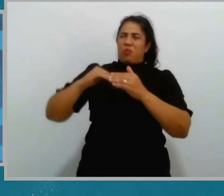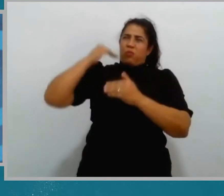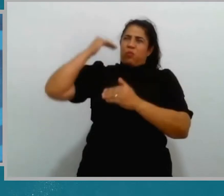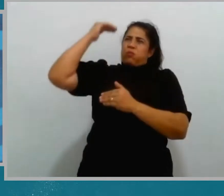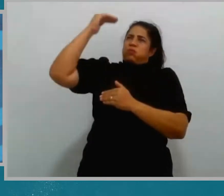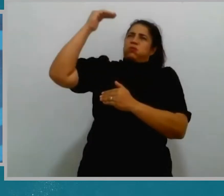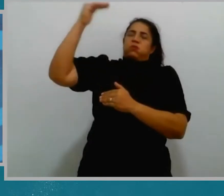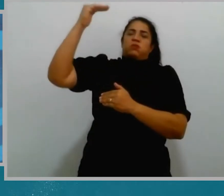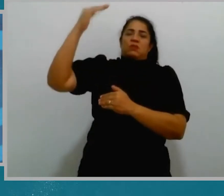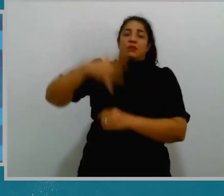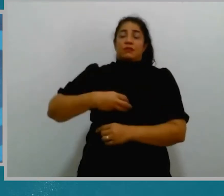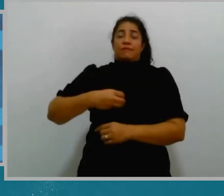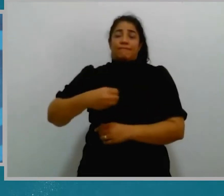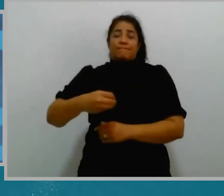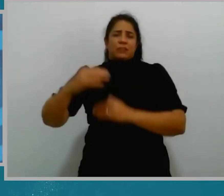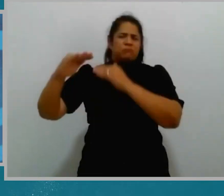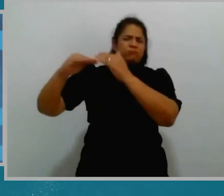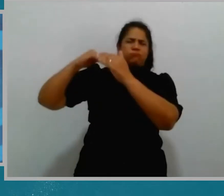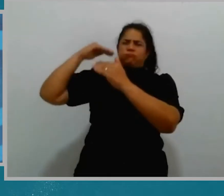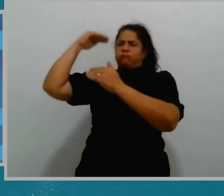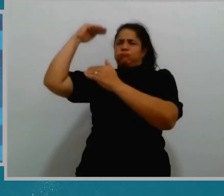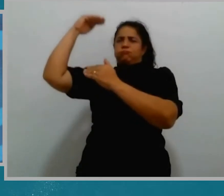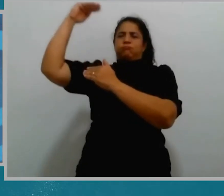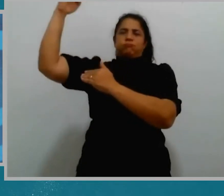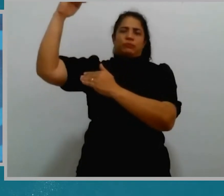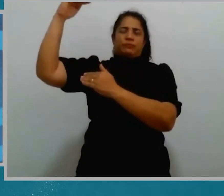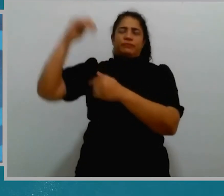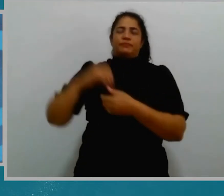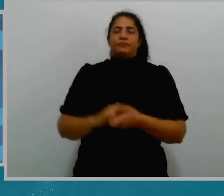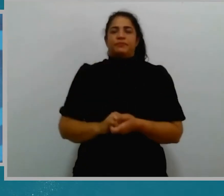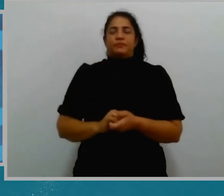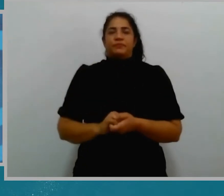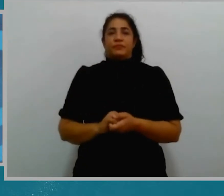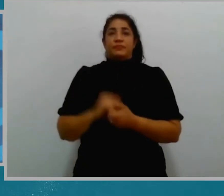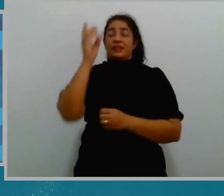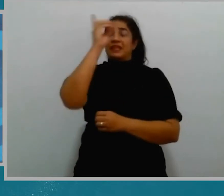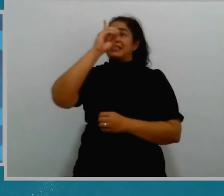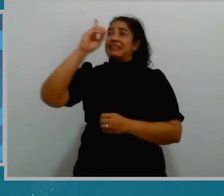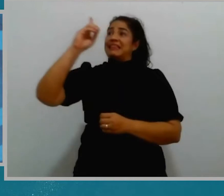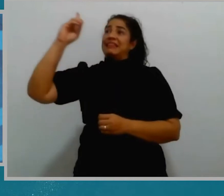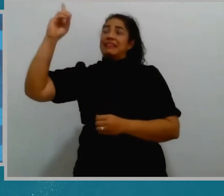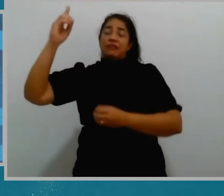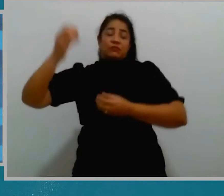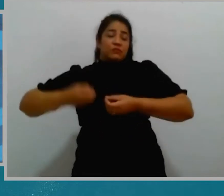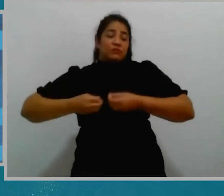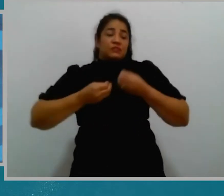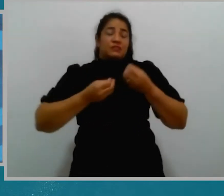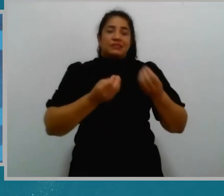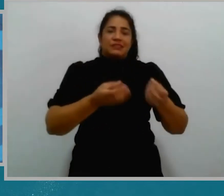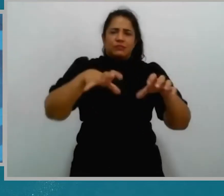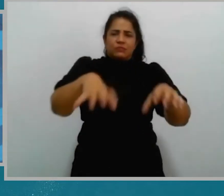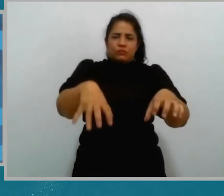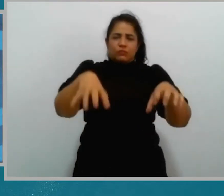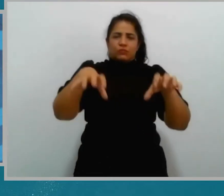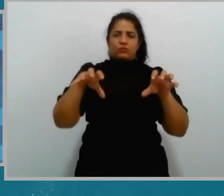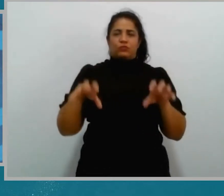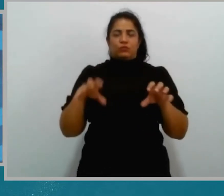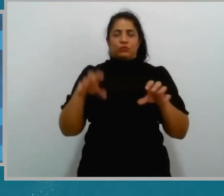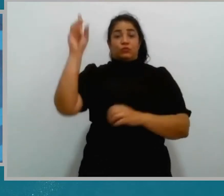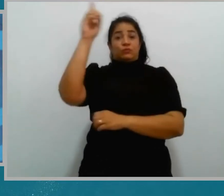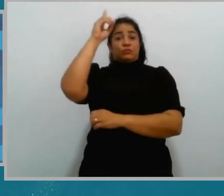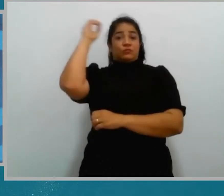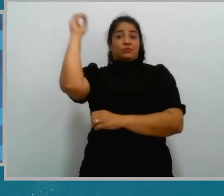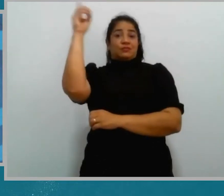1. E o Senhor lhe dará, Deus, o Senhor lhe dará o trono de Davi, e seu pai, e ele